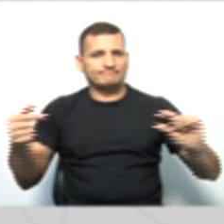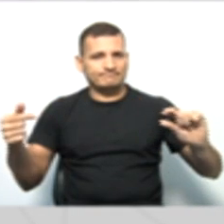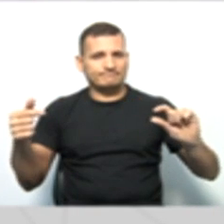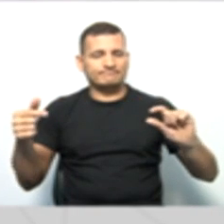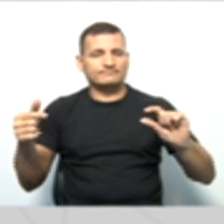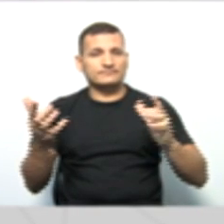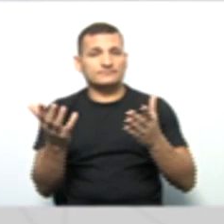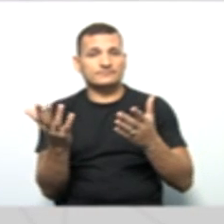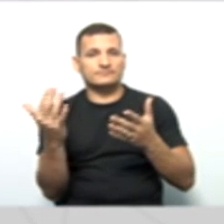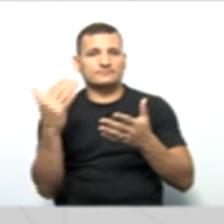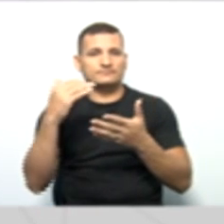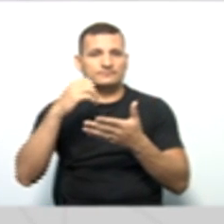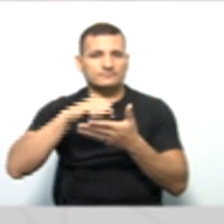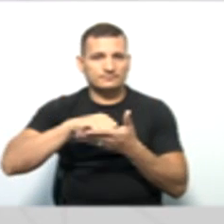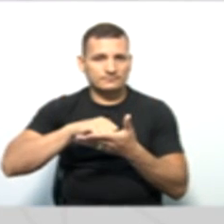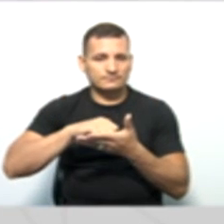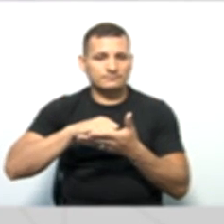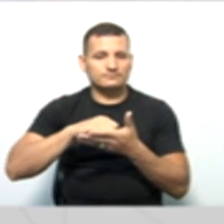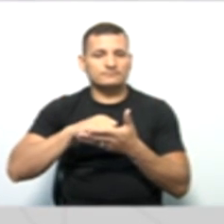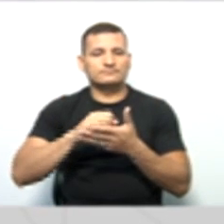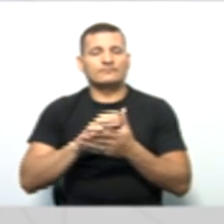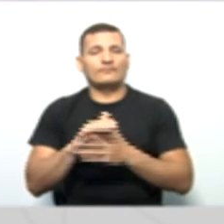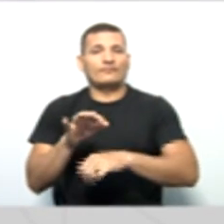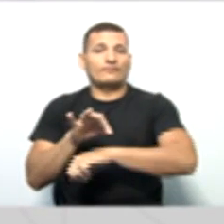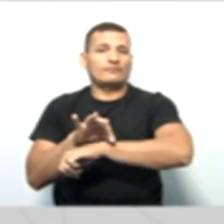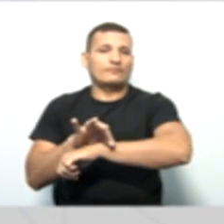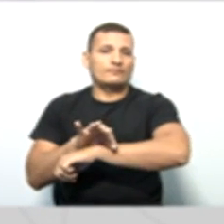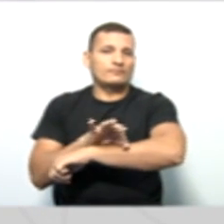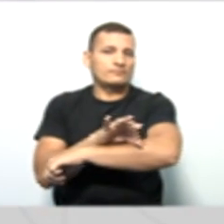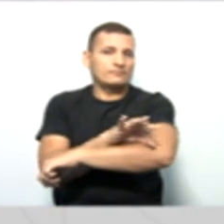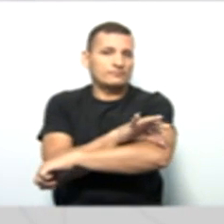gente, arquitetura,